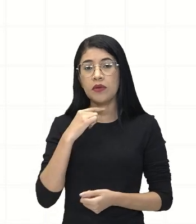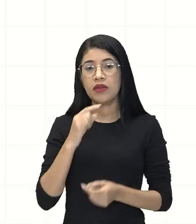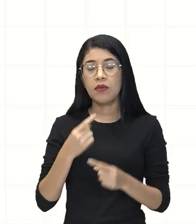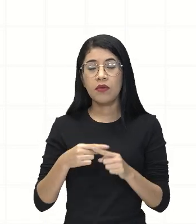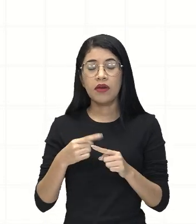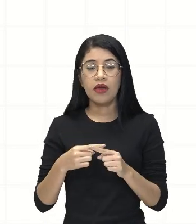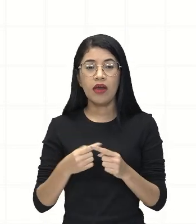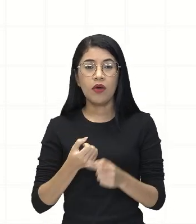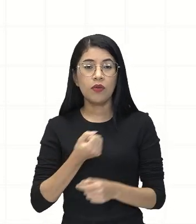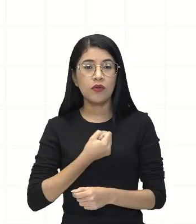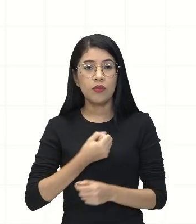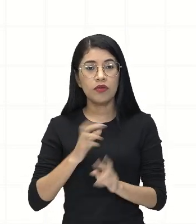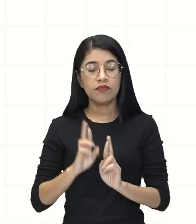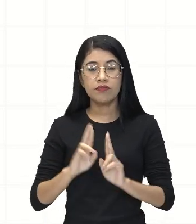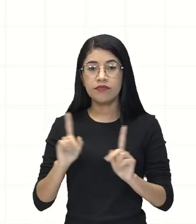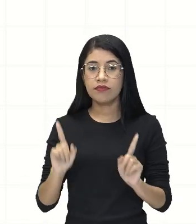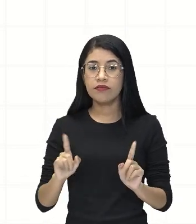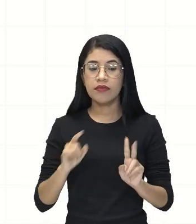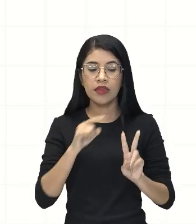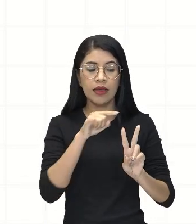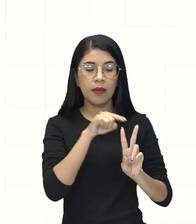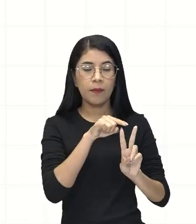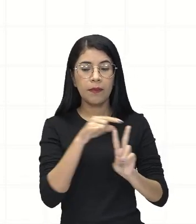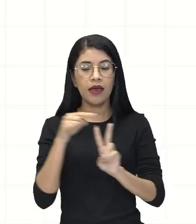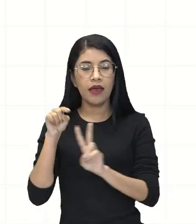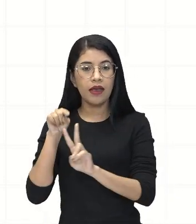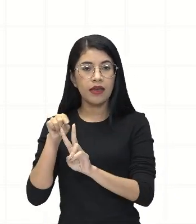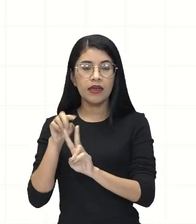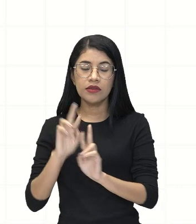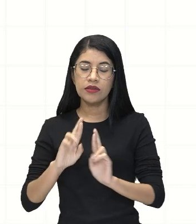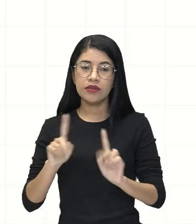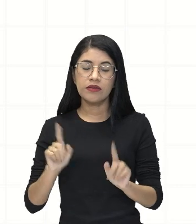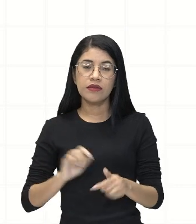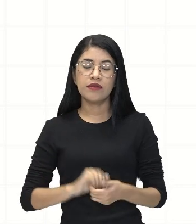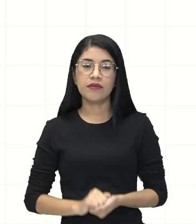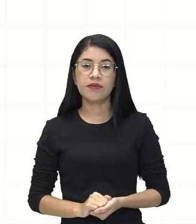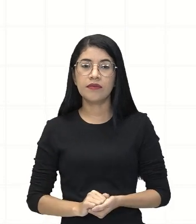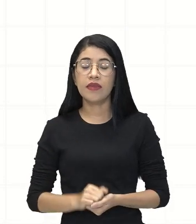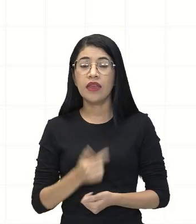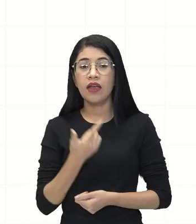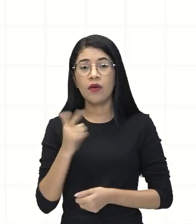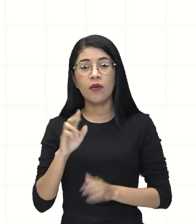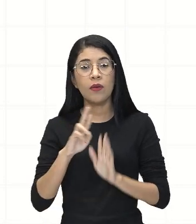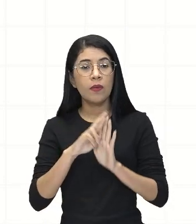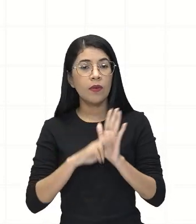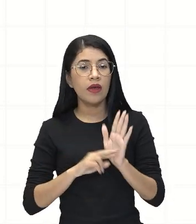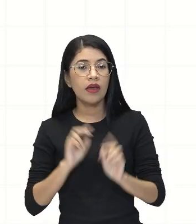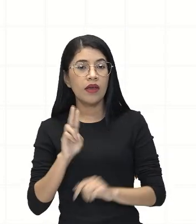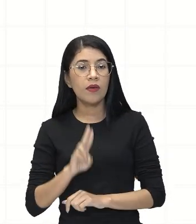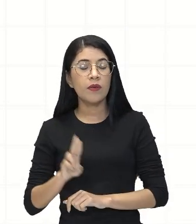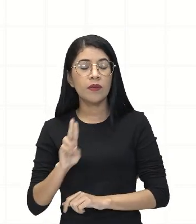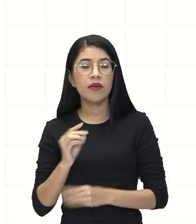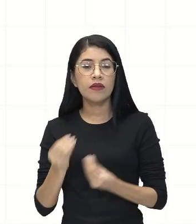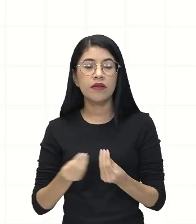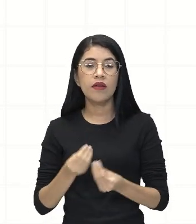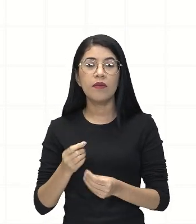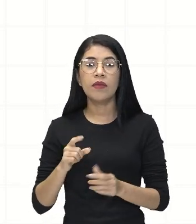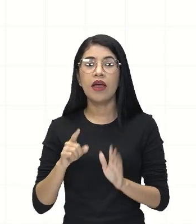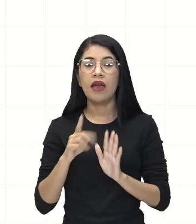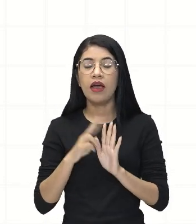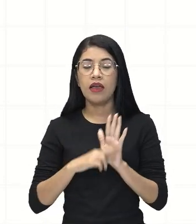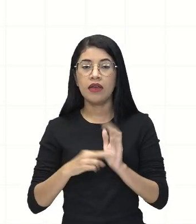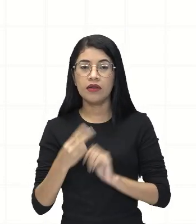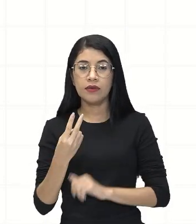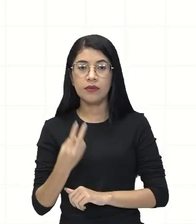diferentes, beleza? Então, aqui a gente vai usar uma outra propriedade, a propriedade de número 2. O que